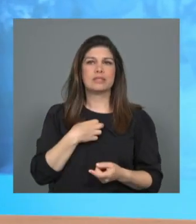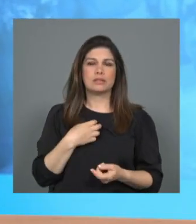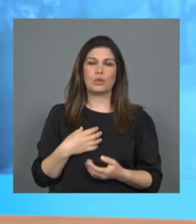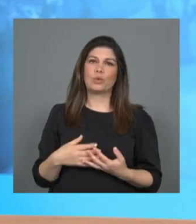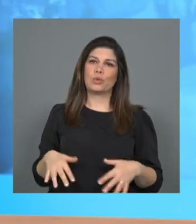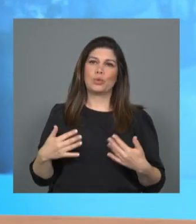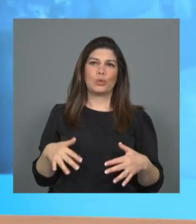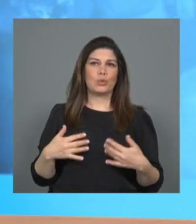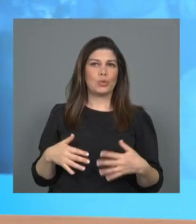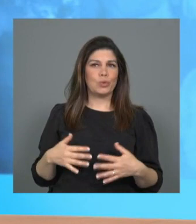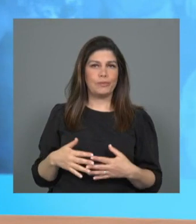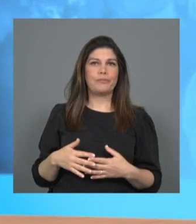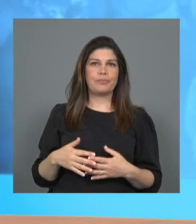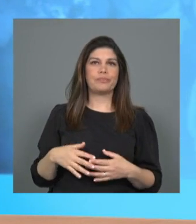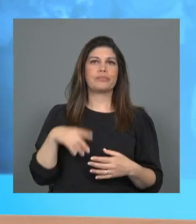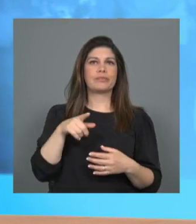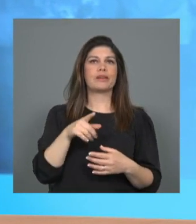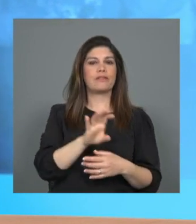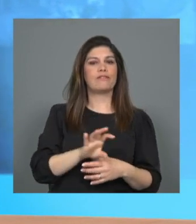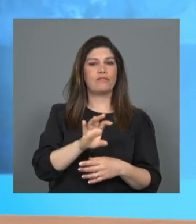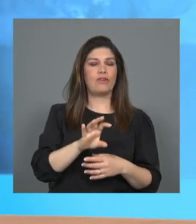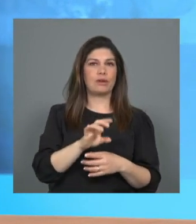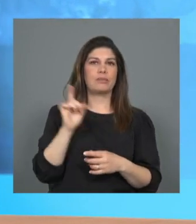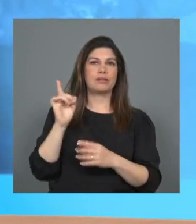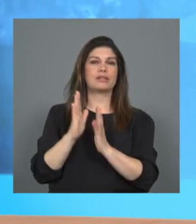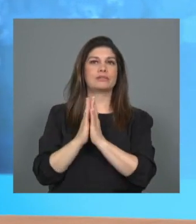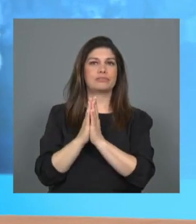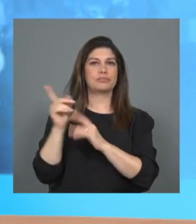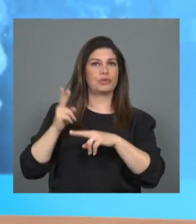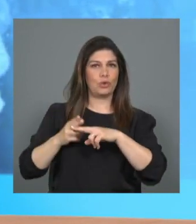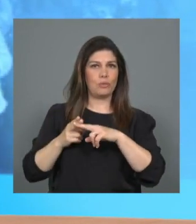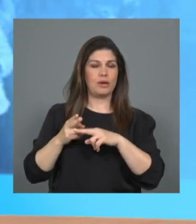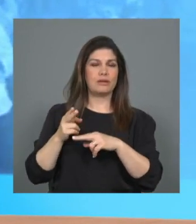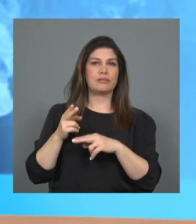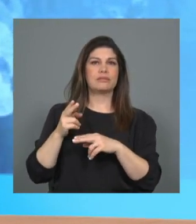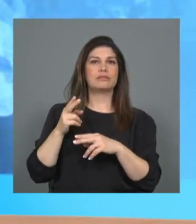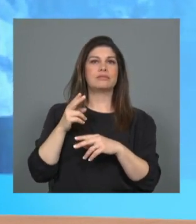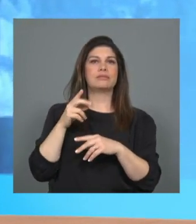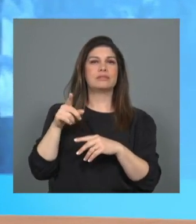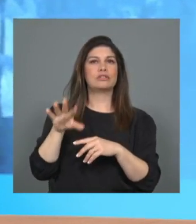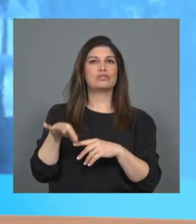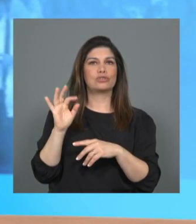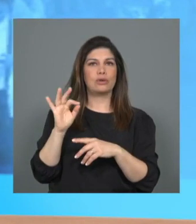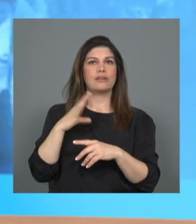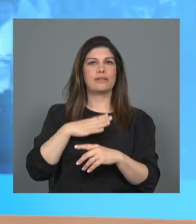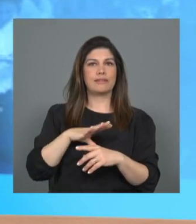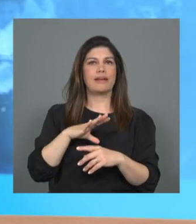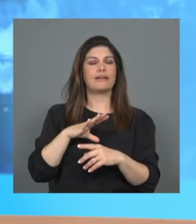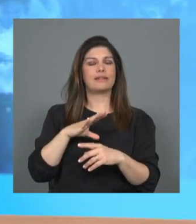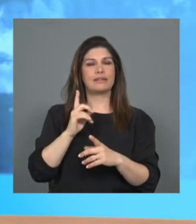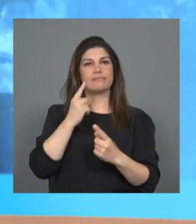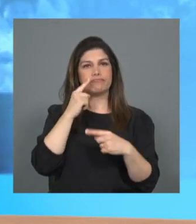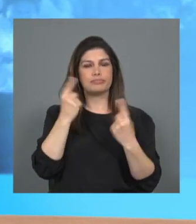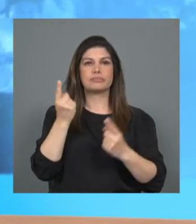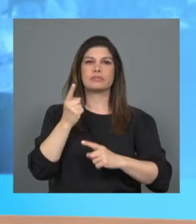escolhido pelo Dicastério e pela Diocese de Roma, que acolheu o evento, foi de dar uma forte componente testemunhal e